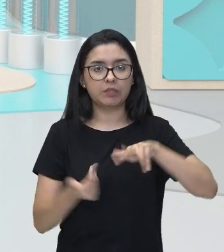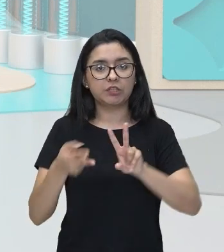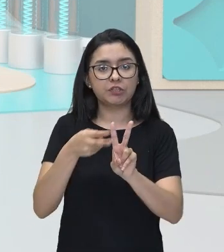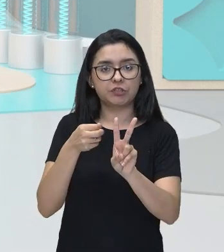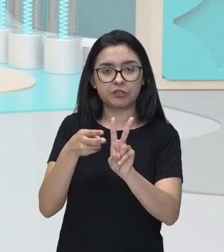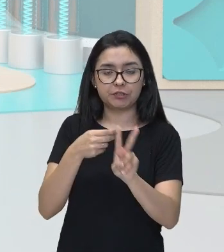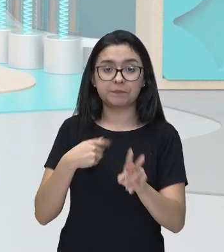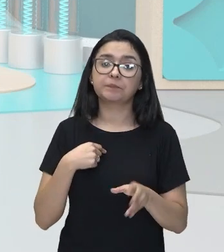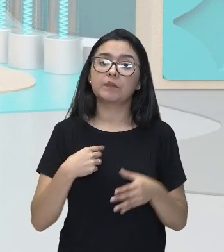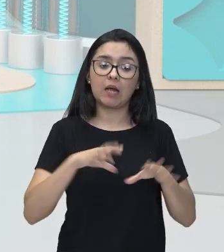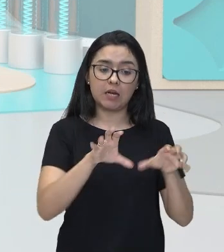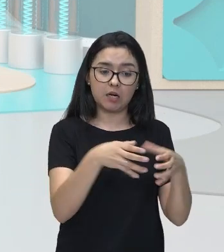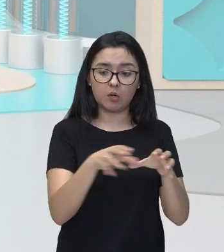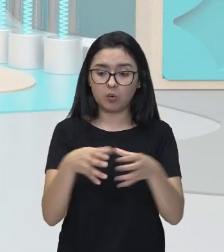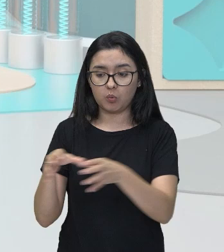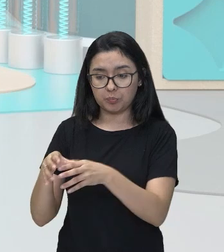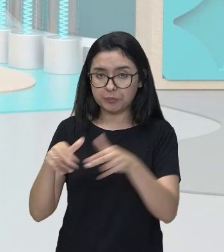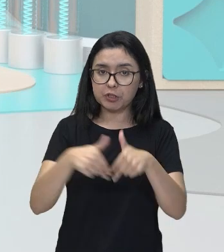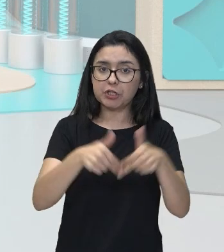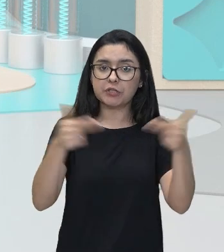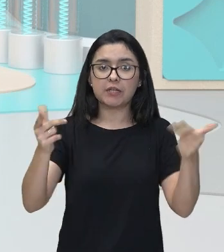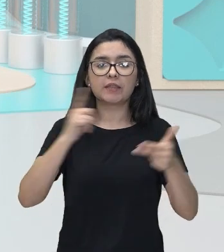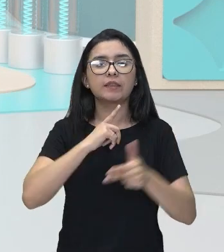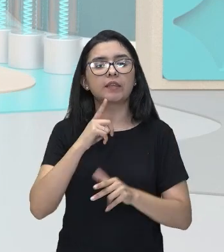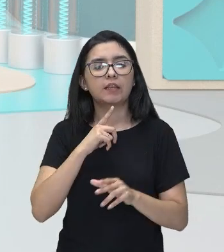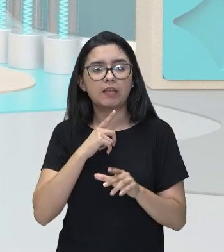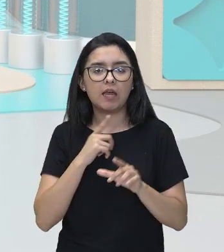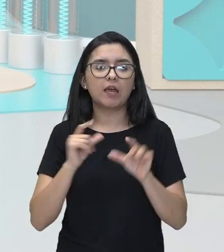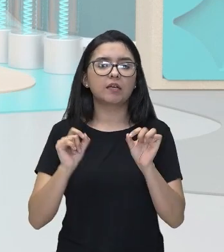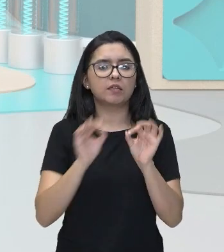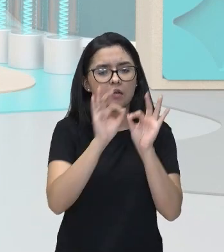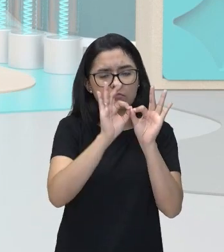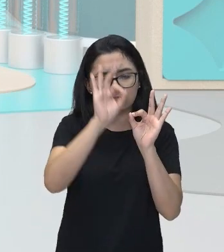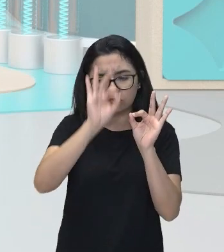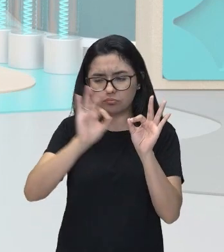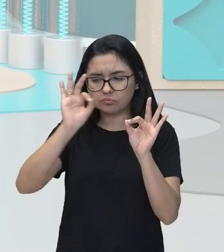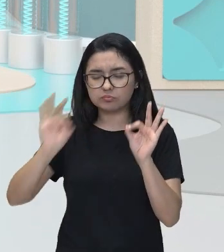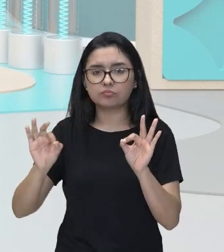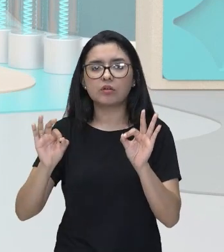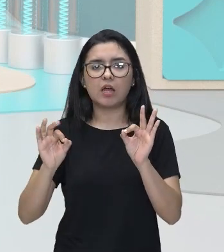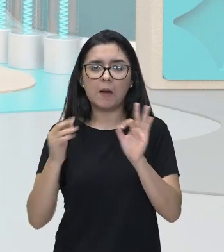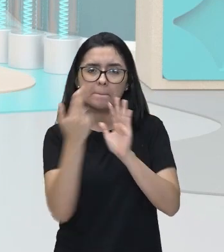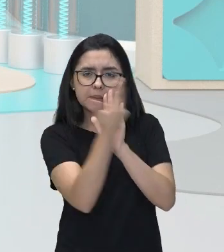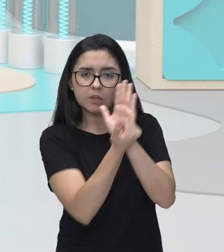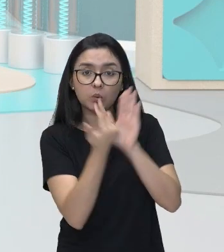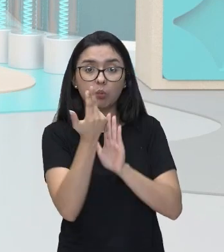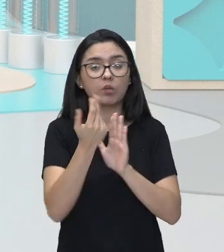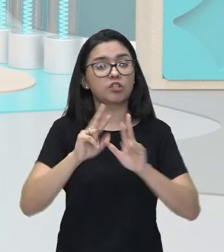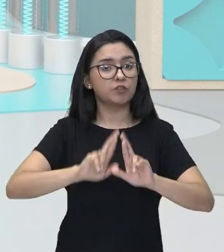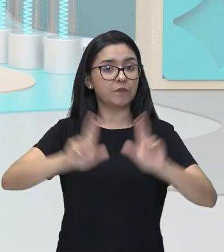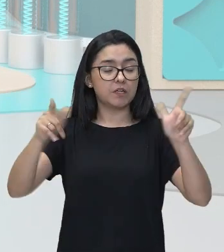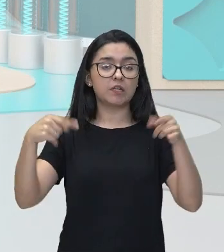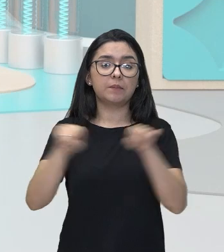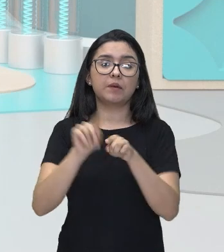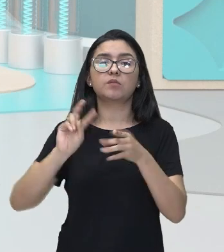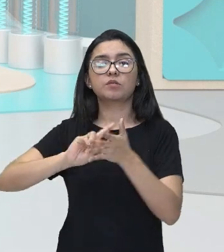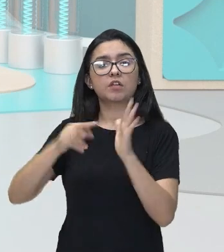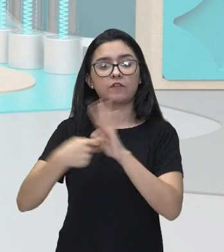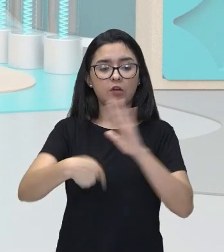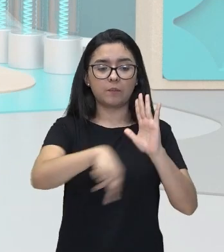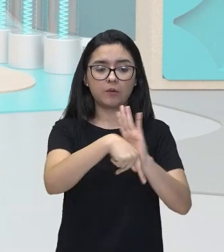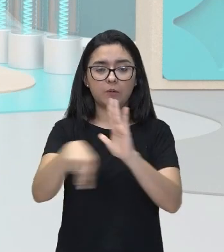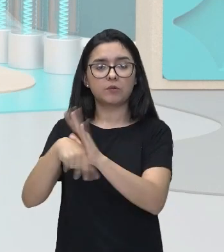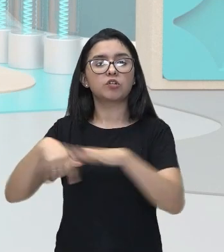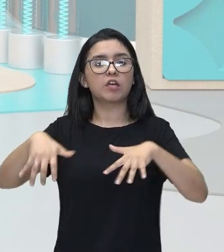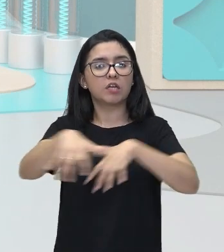Cada etnia ela tem um traço diferente e tem um significado próprio nos seus rituais sagrados.